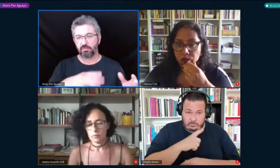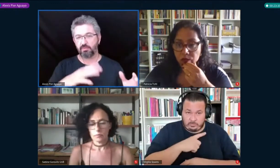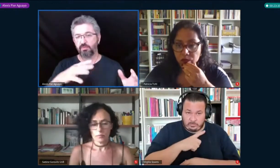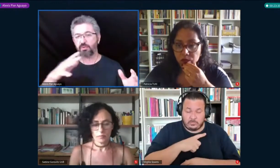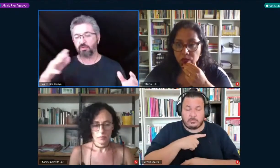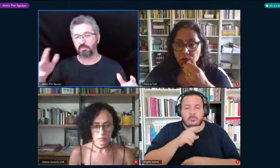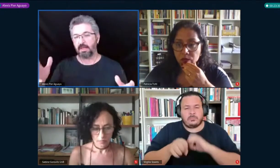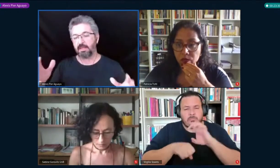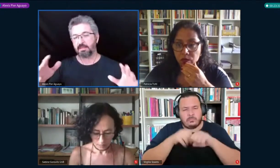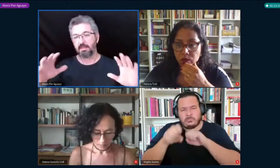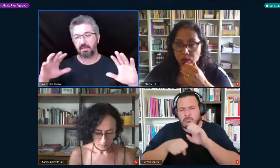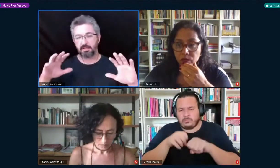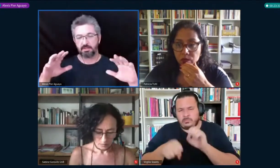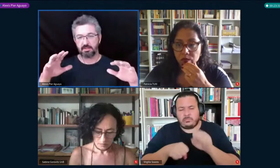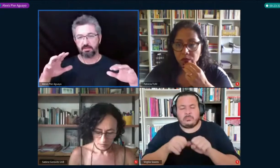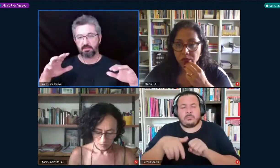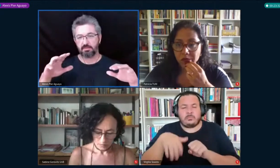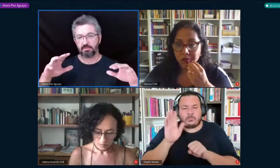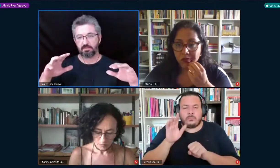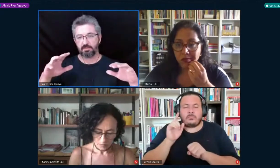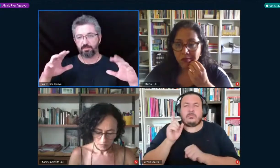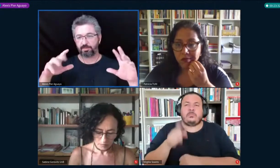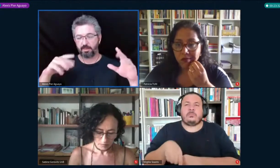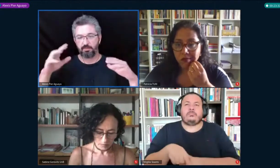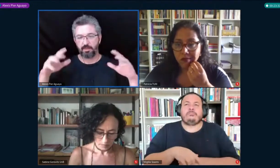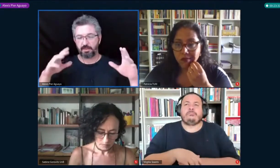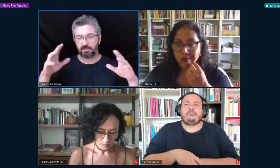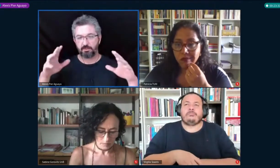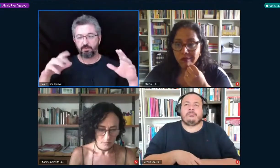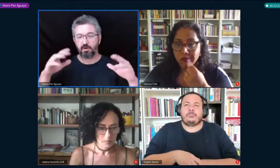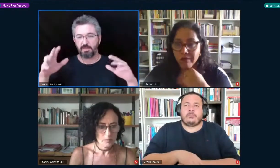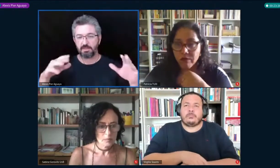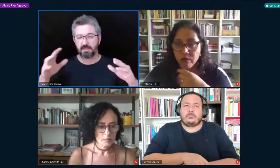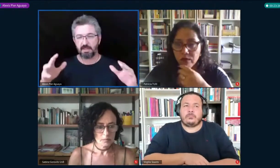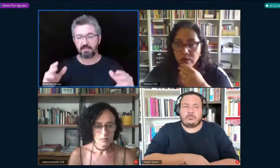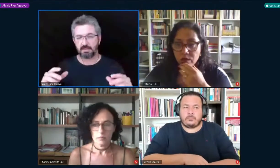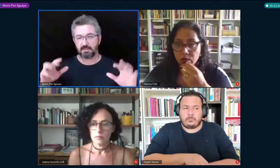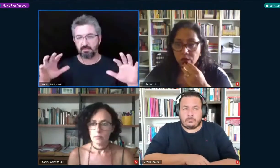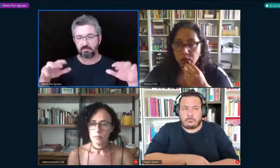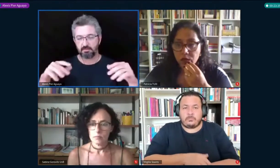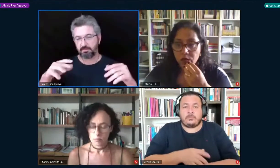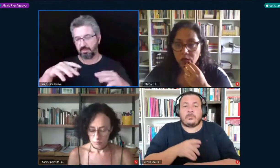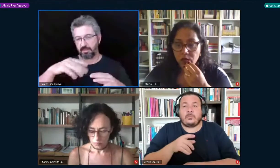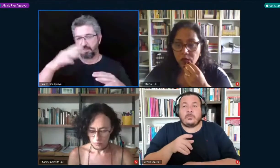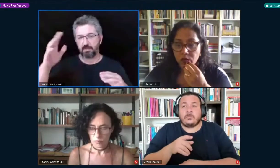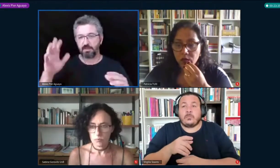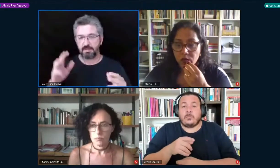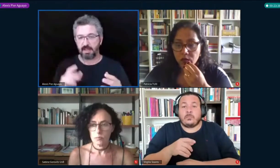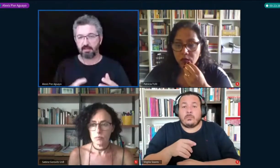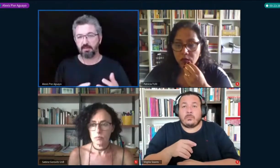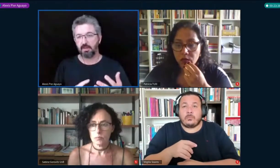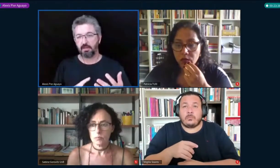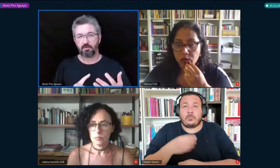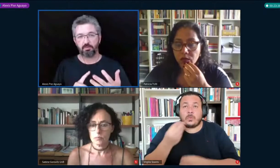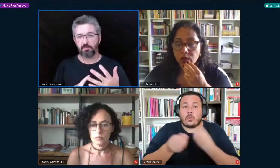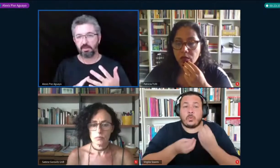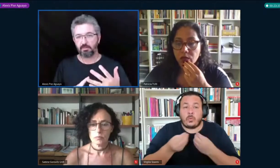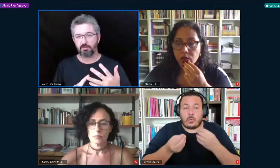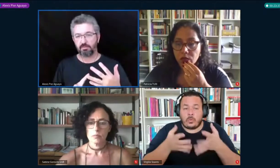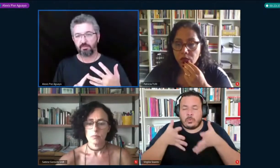gente busca muito mais são, enfim, são formas de sinalização em campo